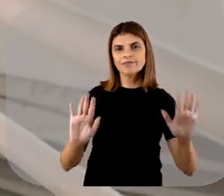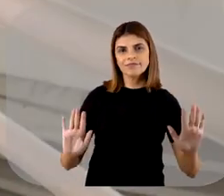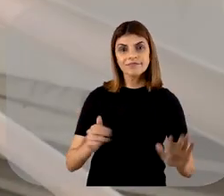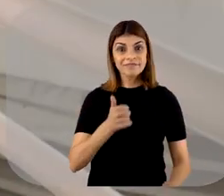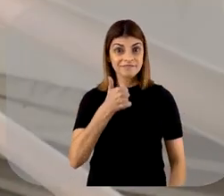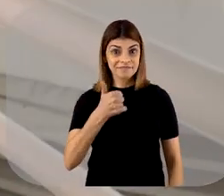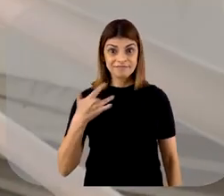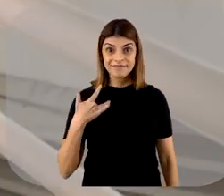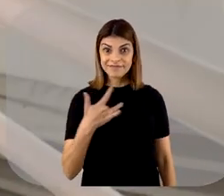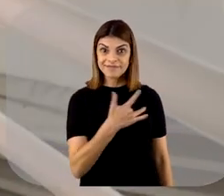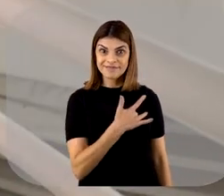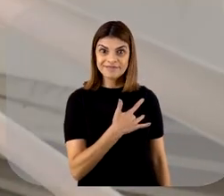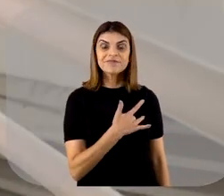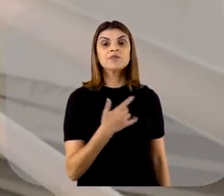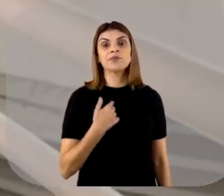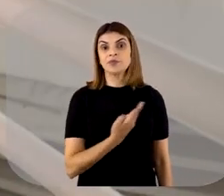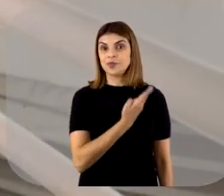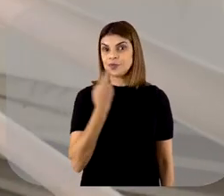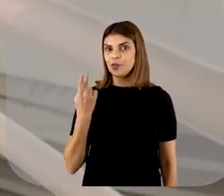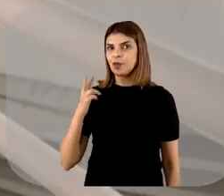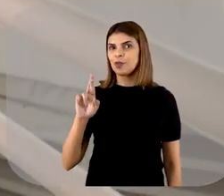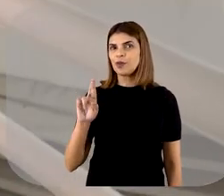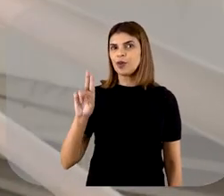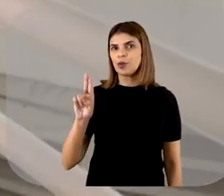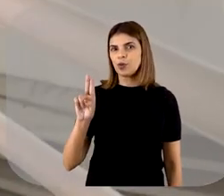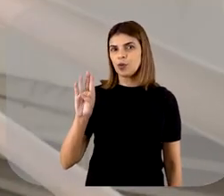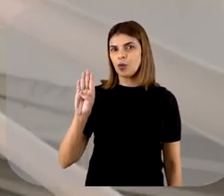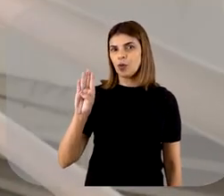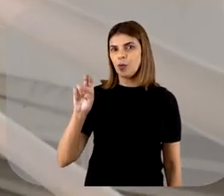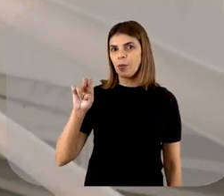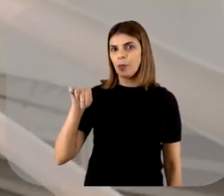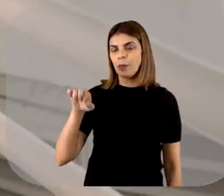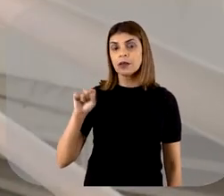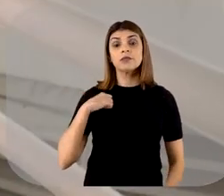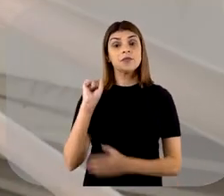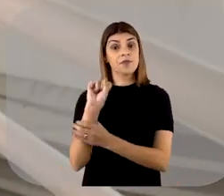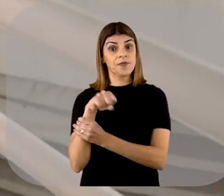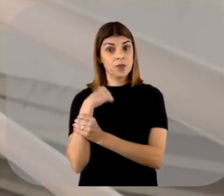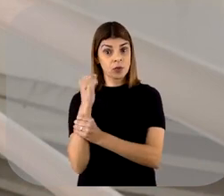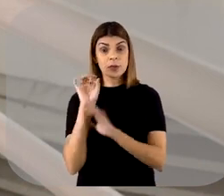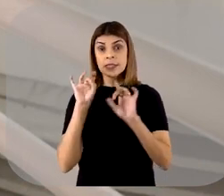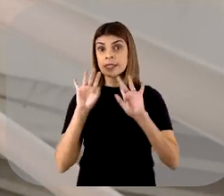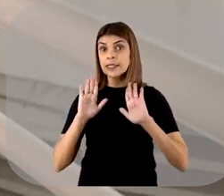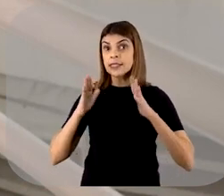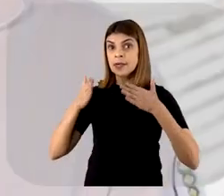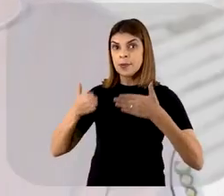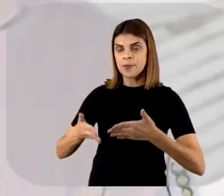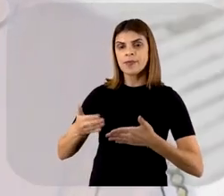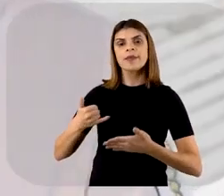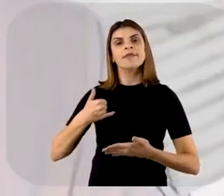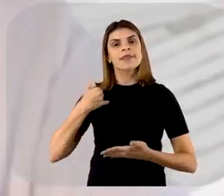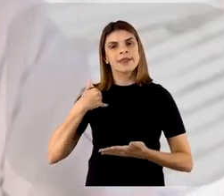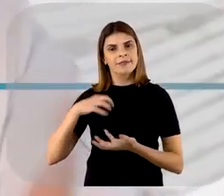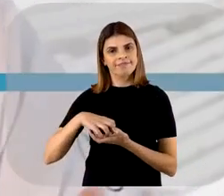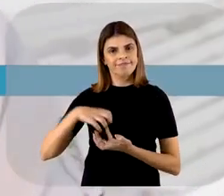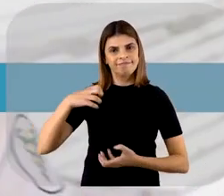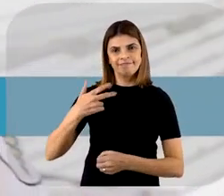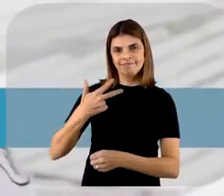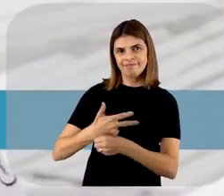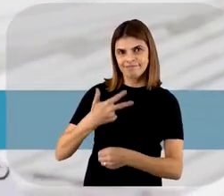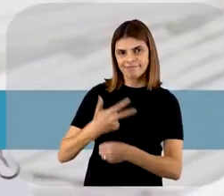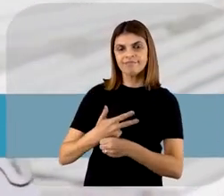Olá, tudo bem? Eu me chamo Rubens, sou fisioterapeuta, especialista em gerontologia e venho